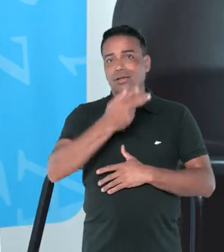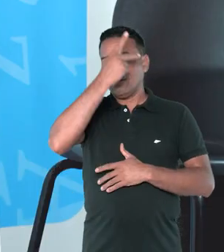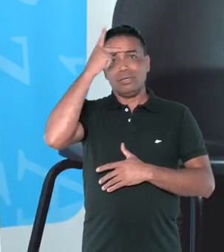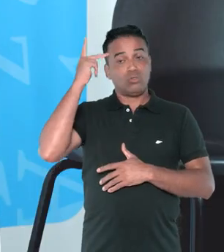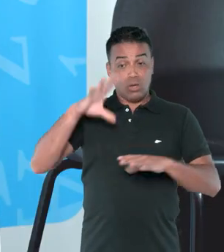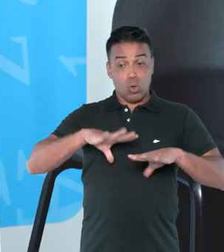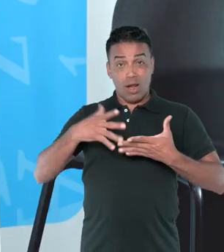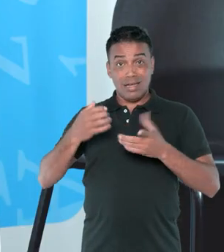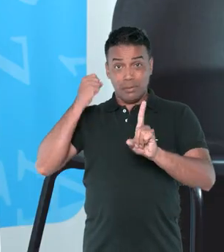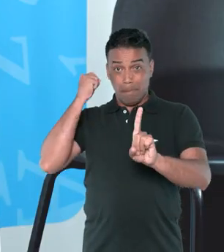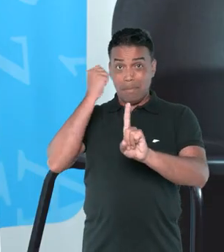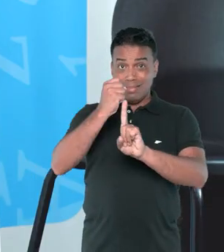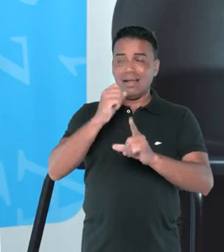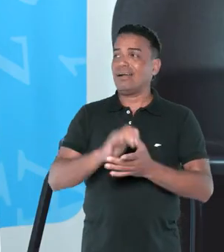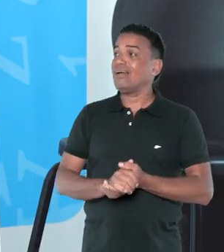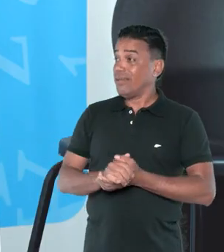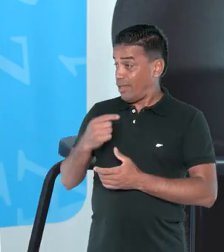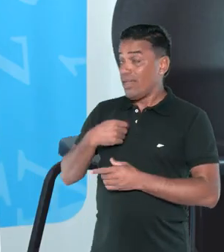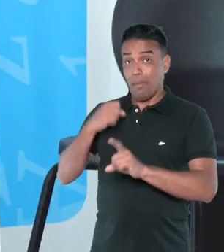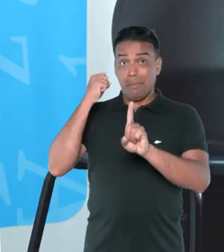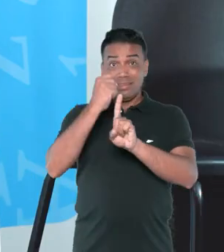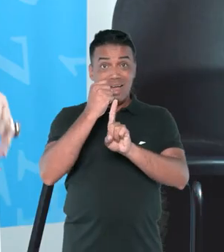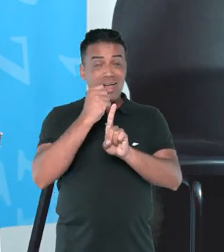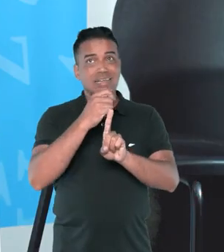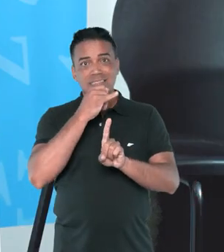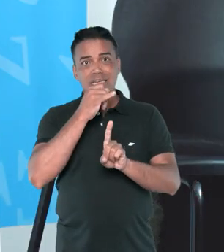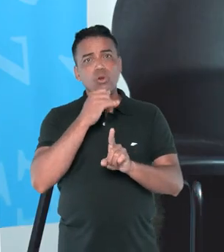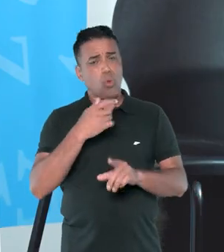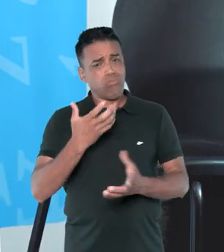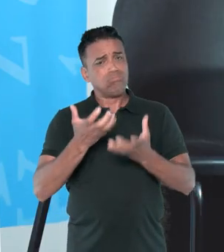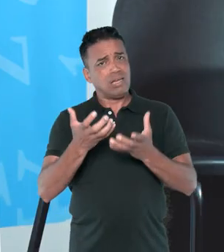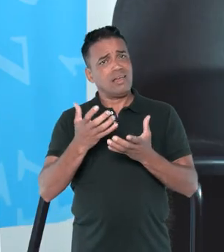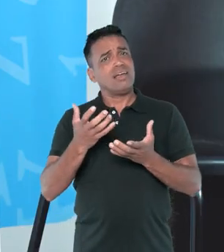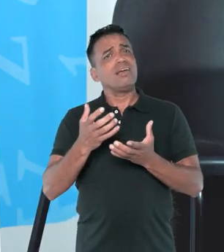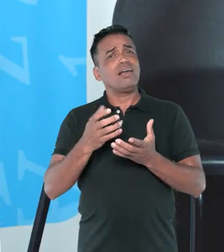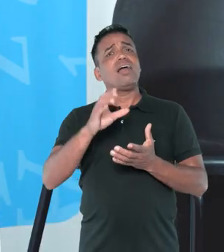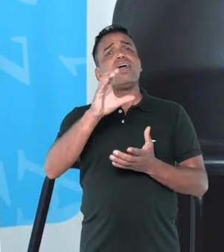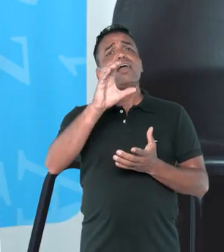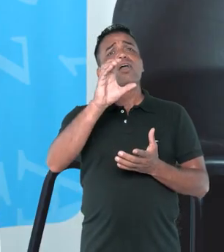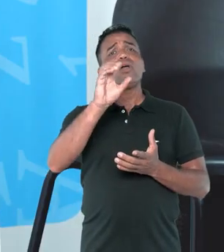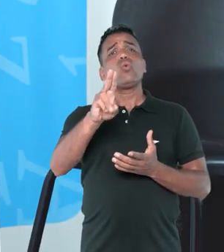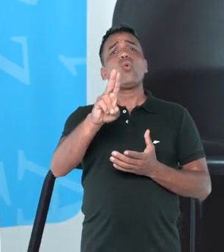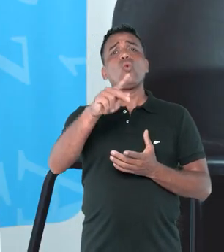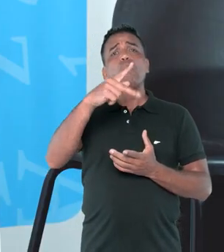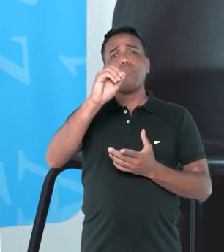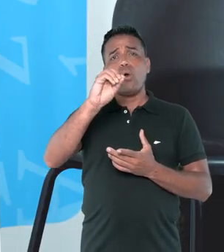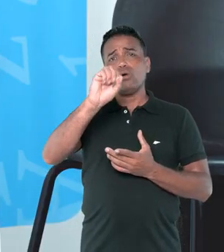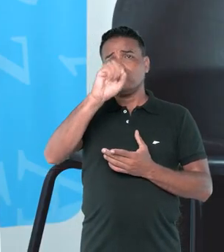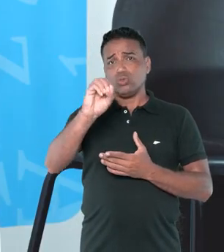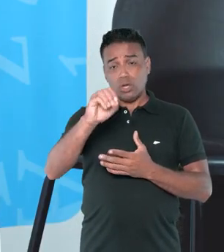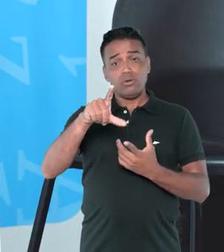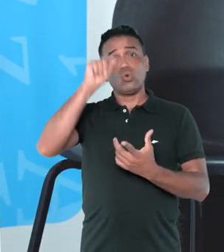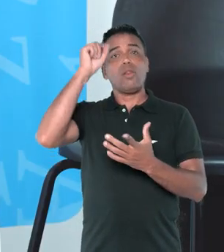que já teve coragem de matar? Ele falou, eu estou condenado aqui por homicídio culposo, que é quando você tem a intenção, você mata porque decidiu.